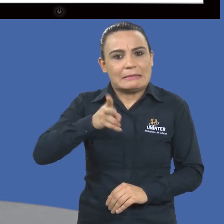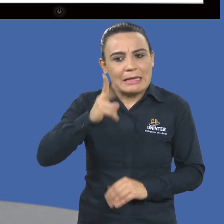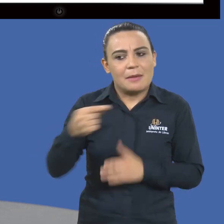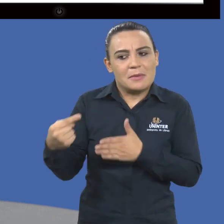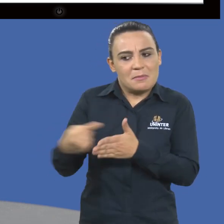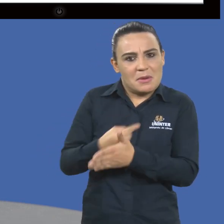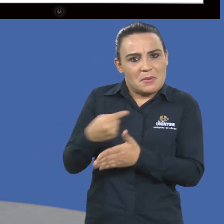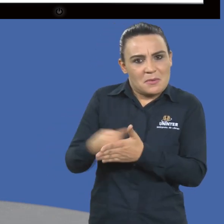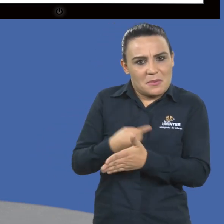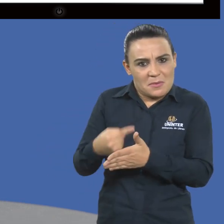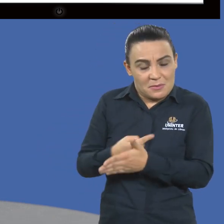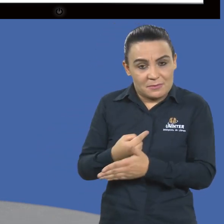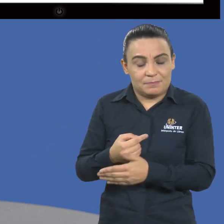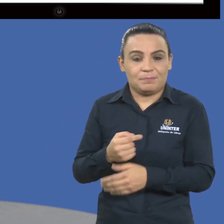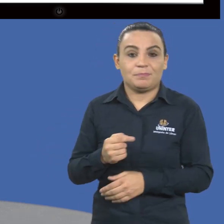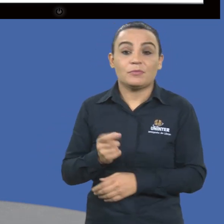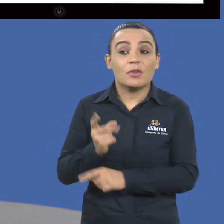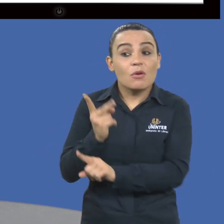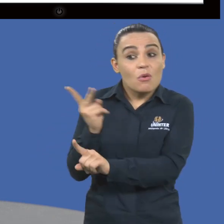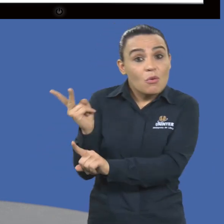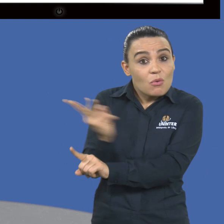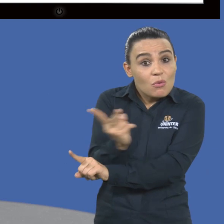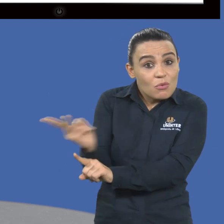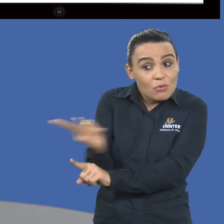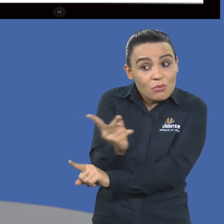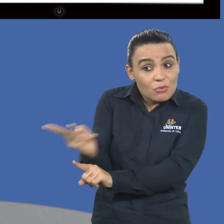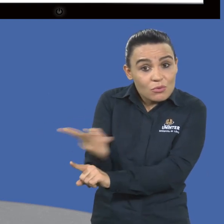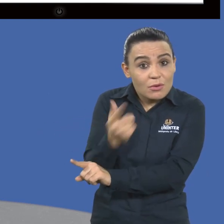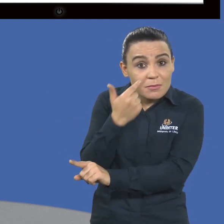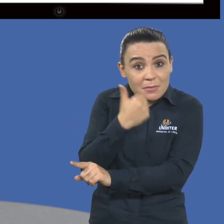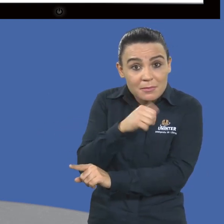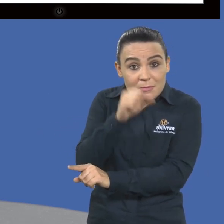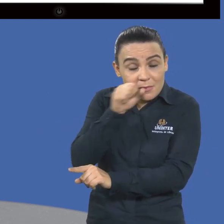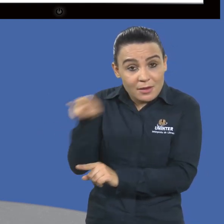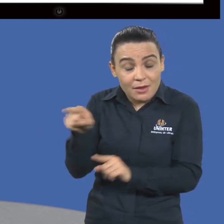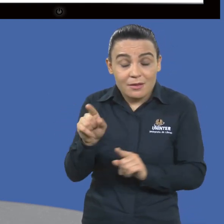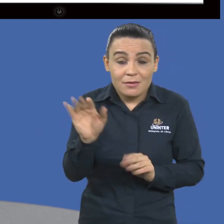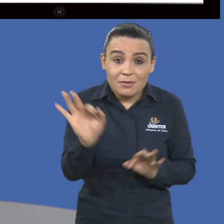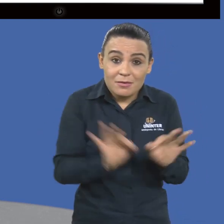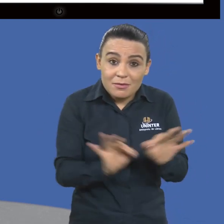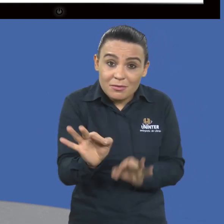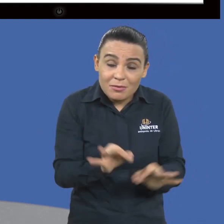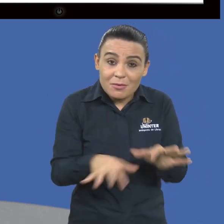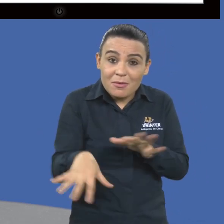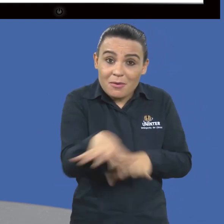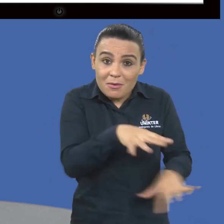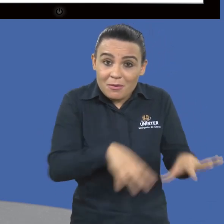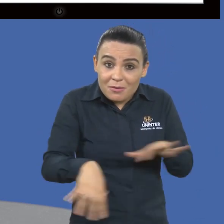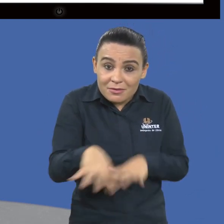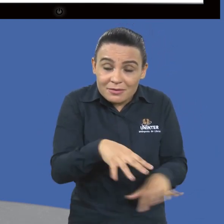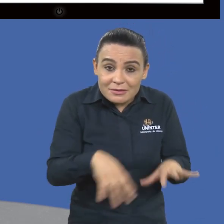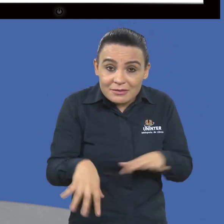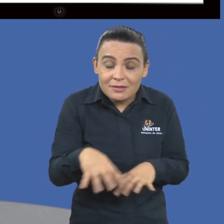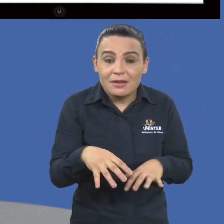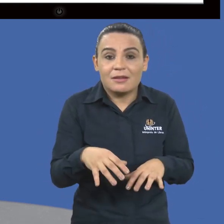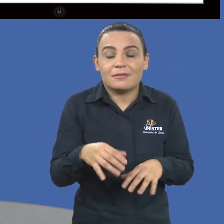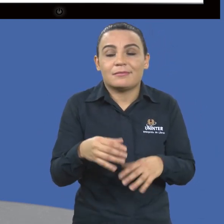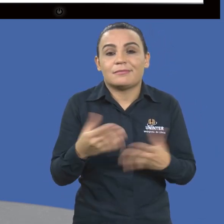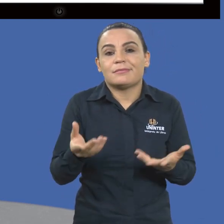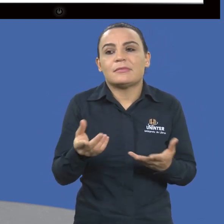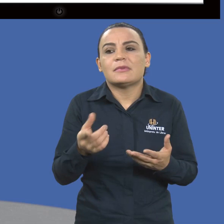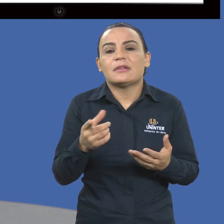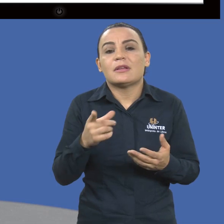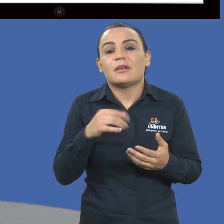de uma criança com síndrome de Down, que se eles não tiverem reorganizados, na hora